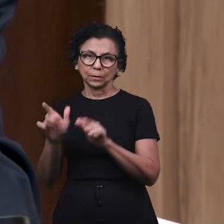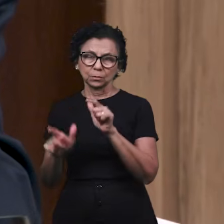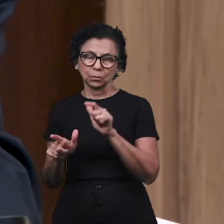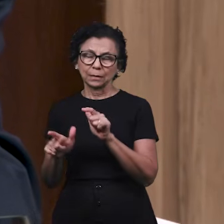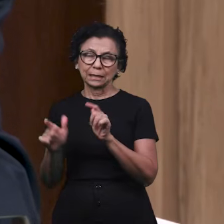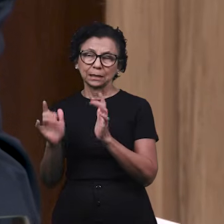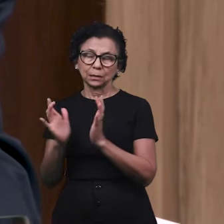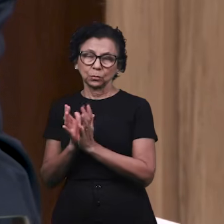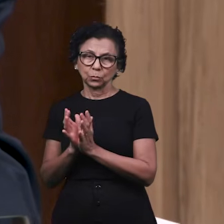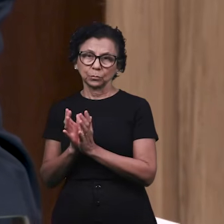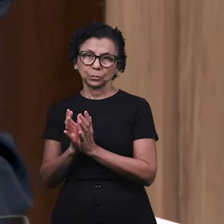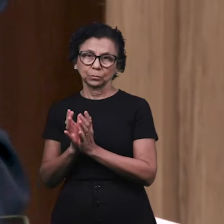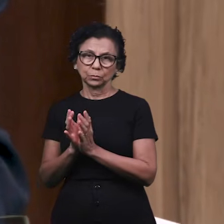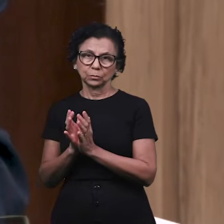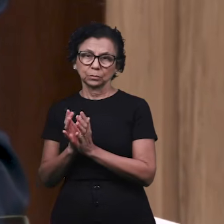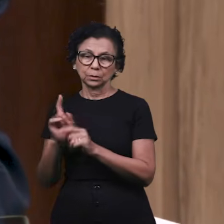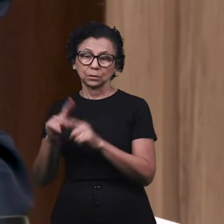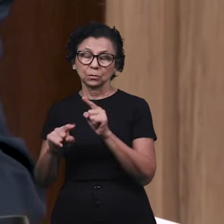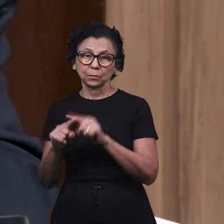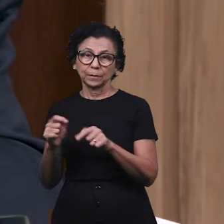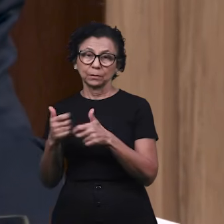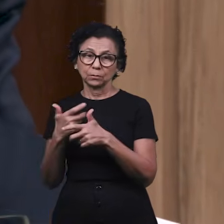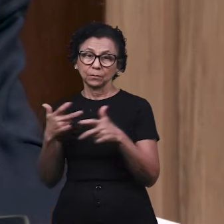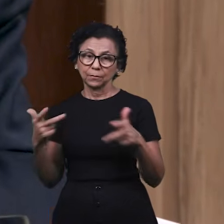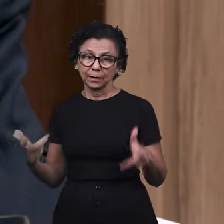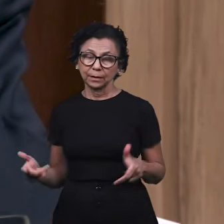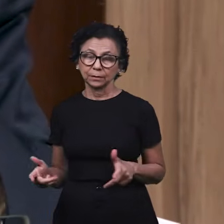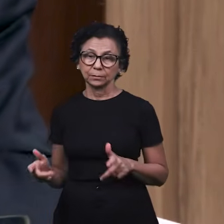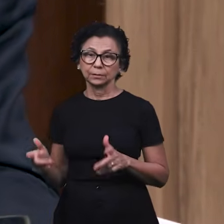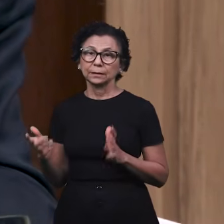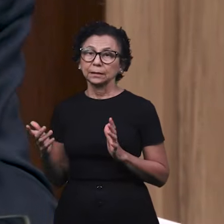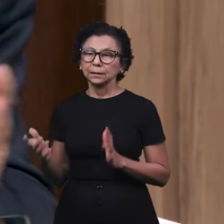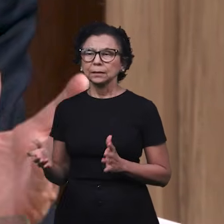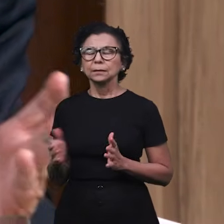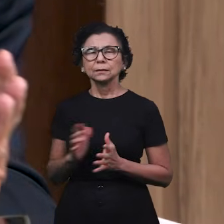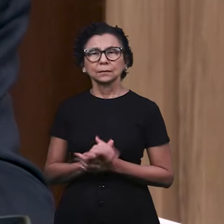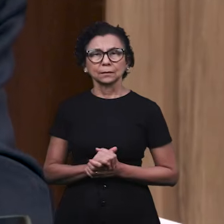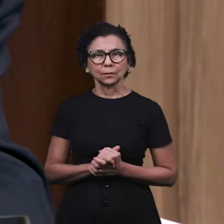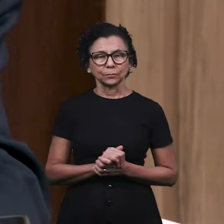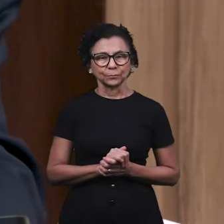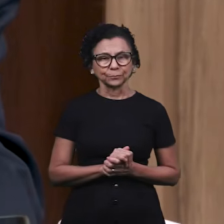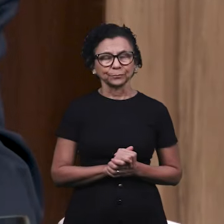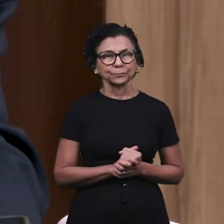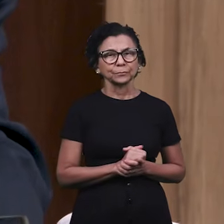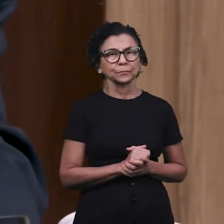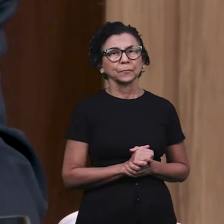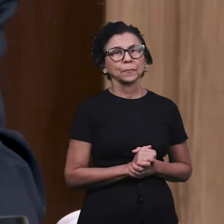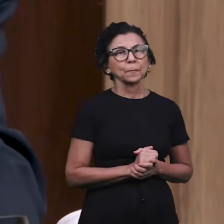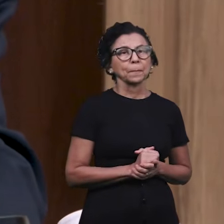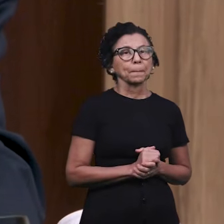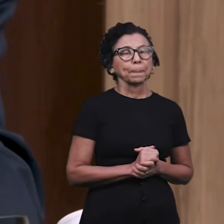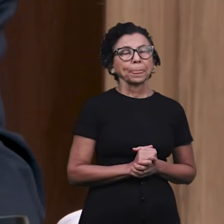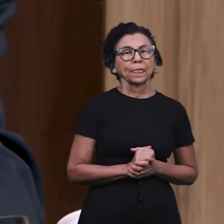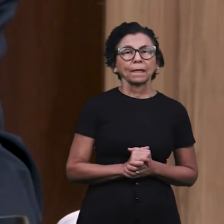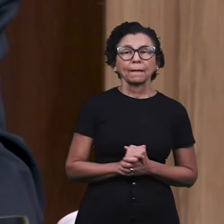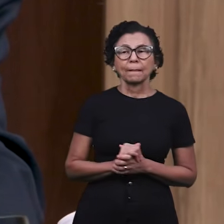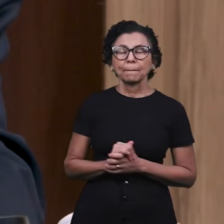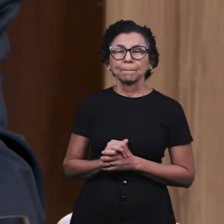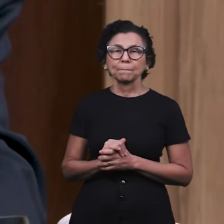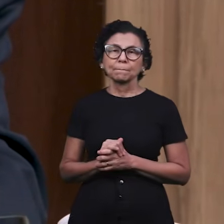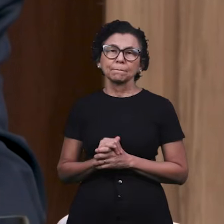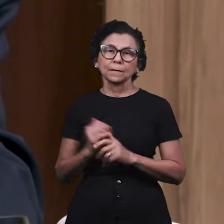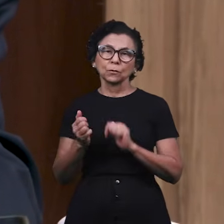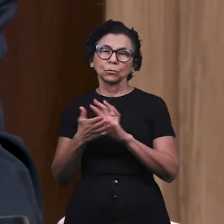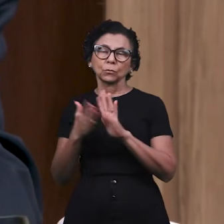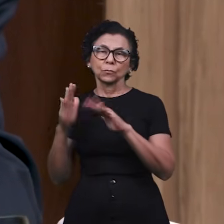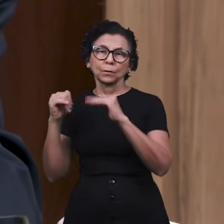à ajuda à própria igreja para melhorar o louvor na igreja. É claro que a nível da nossa